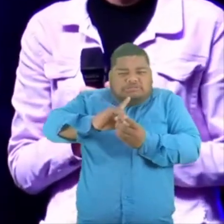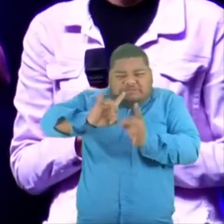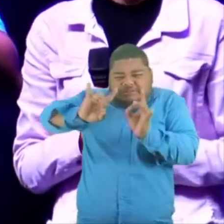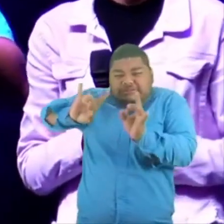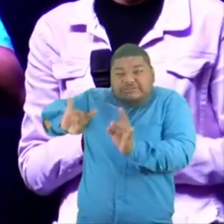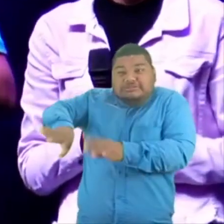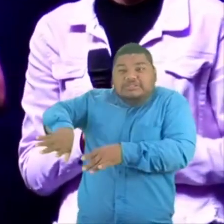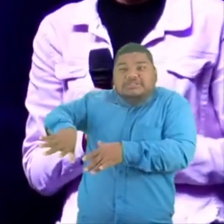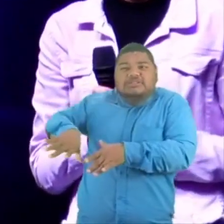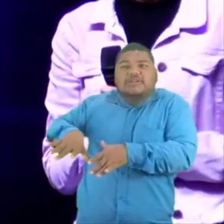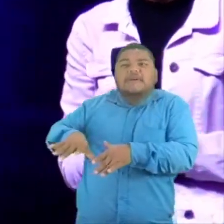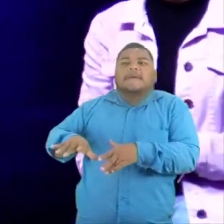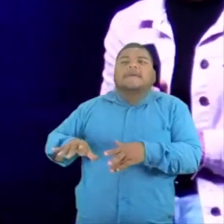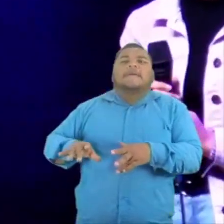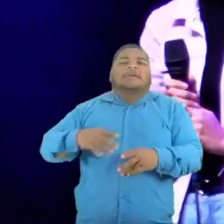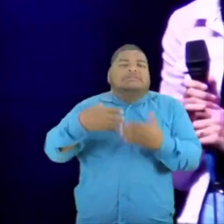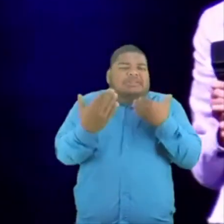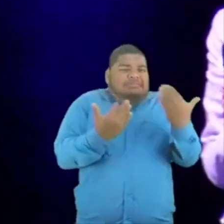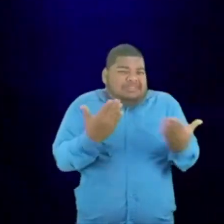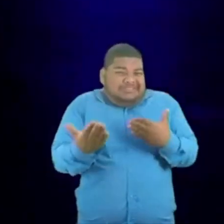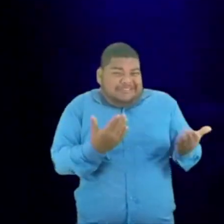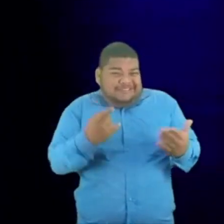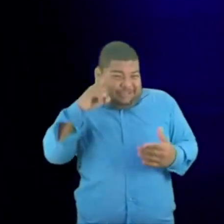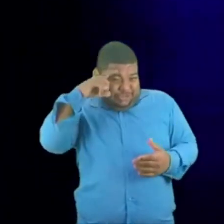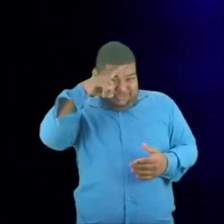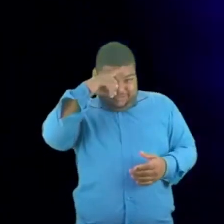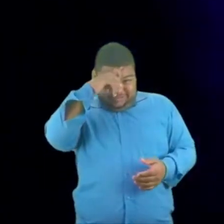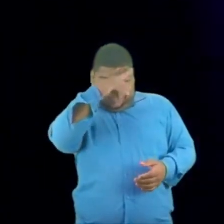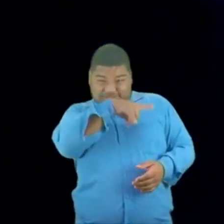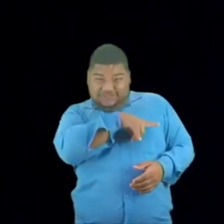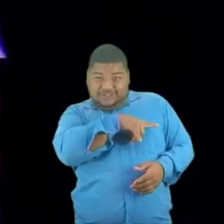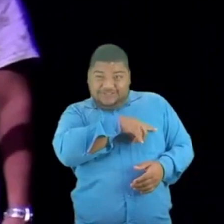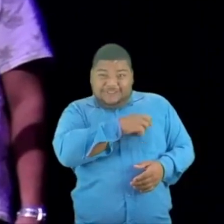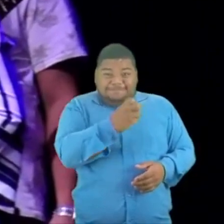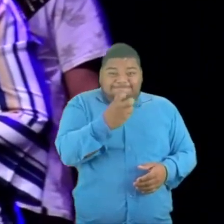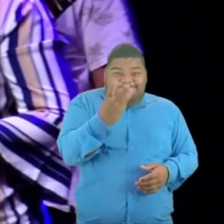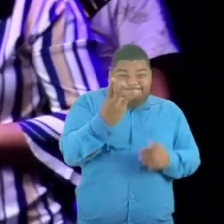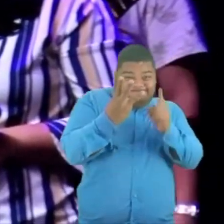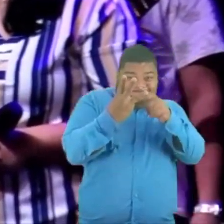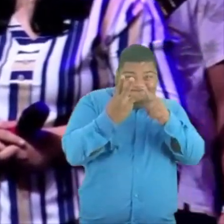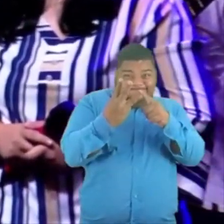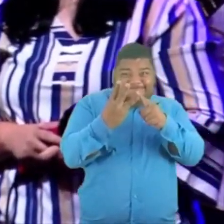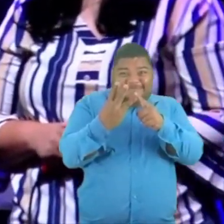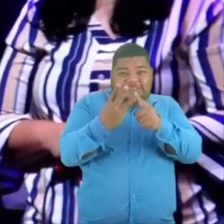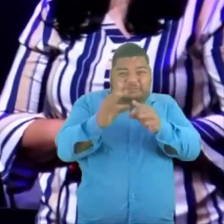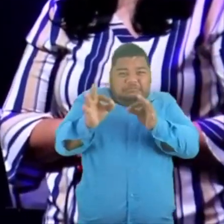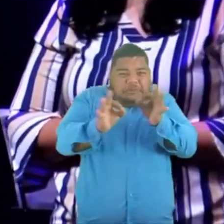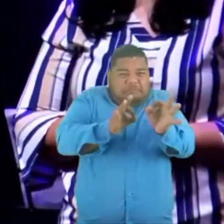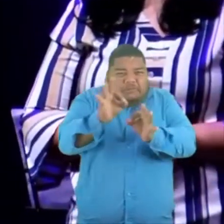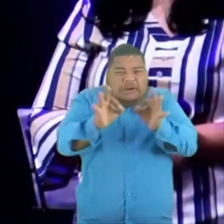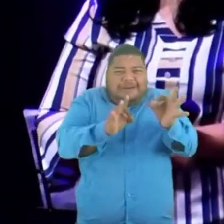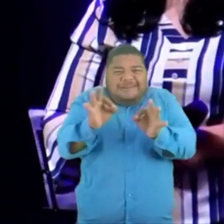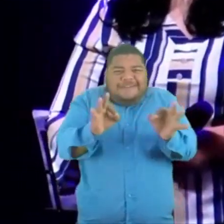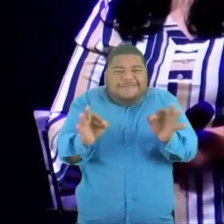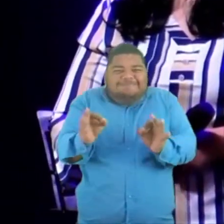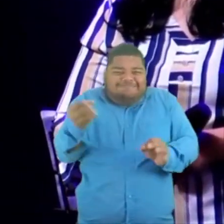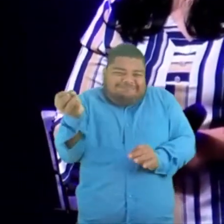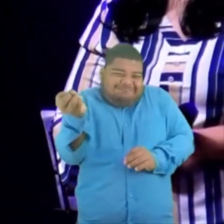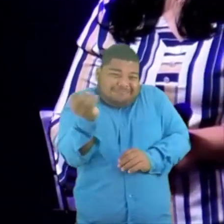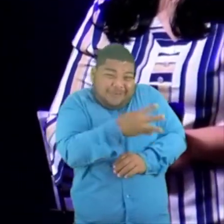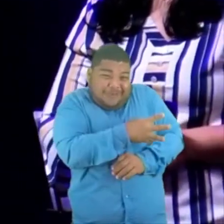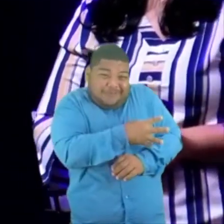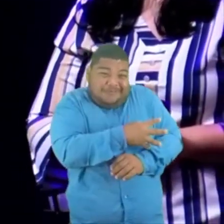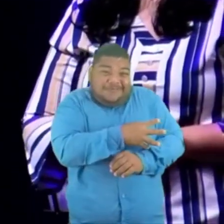abandonar, independente das circunstâncias. E a terceira é que Ele está preparando uma nova morada para